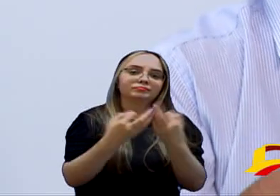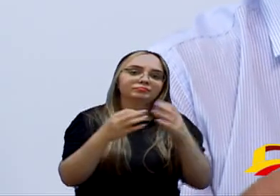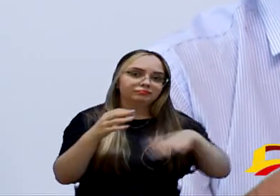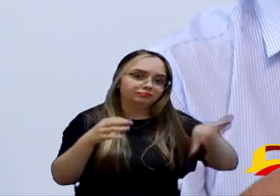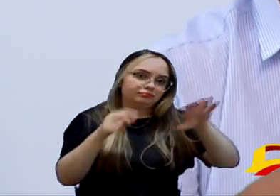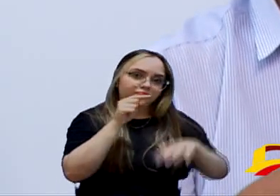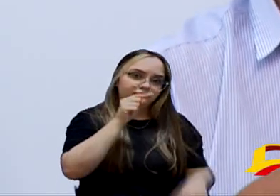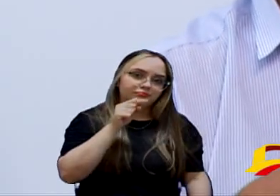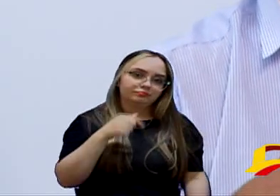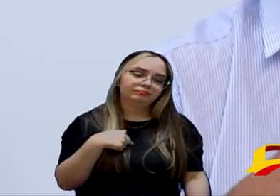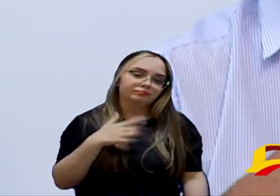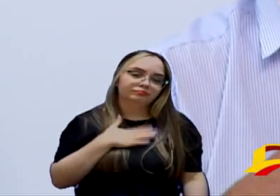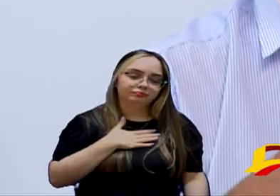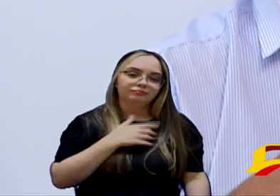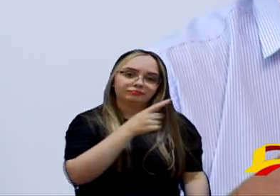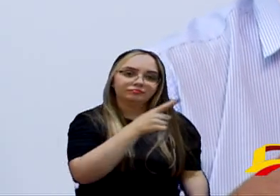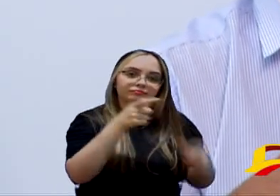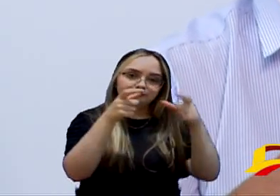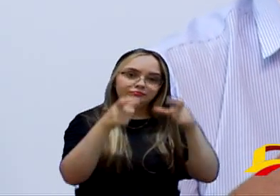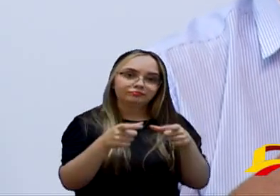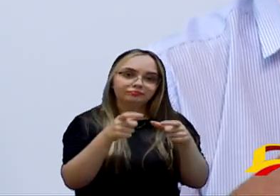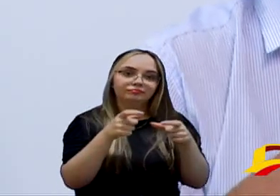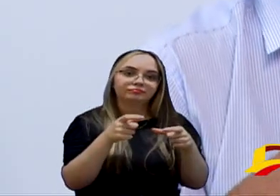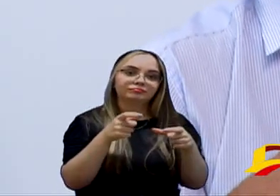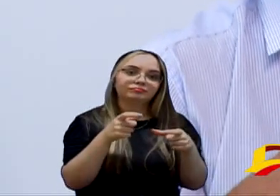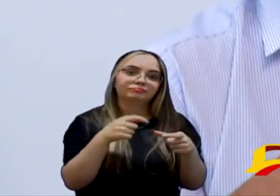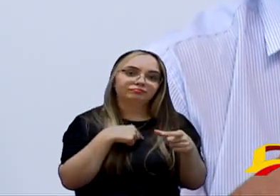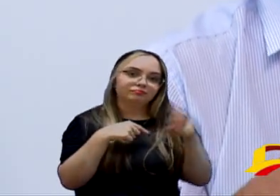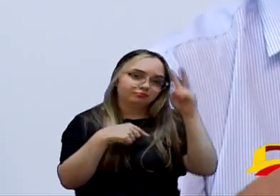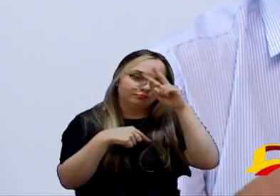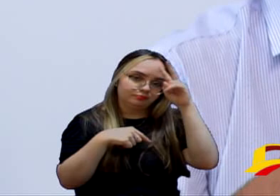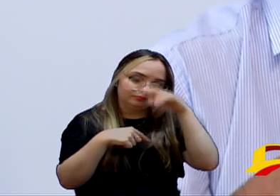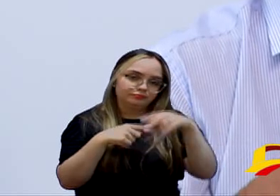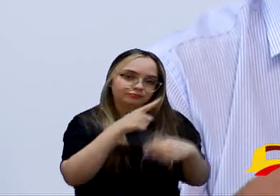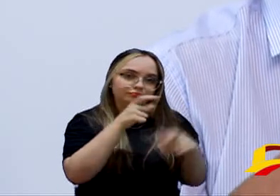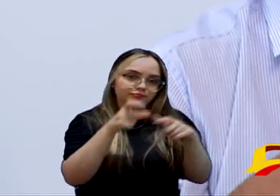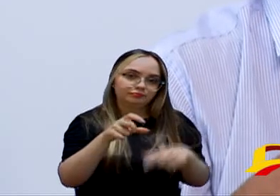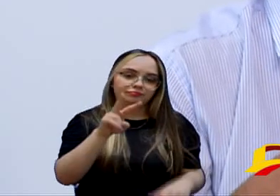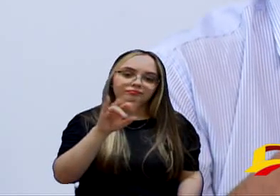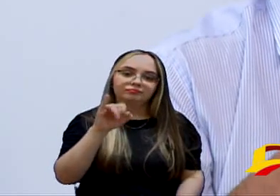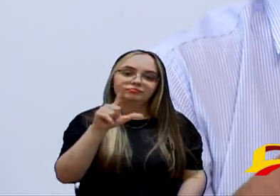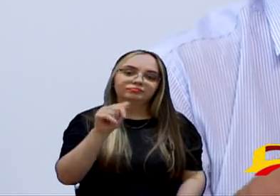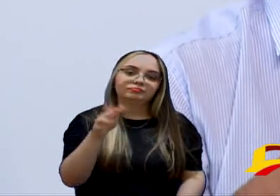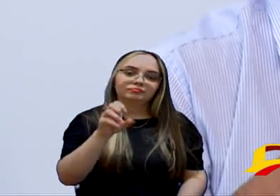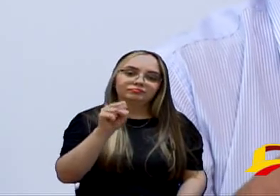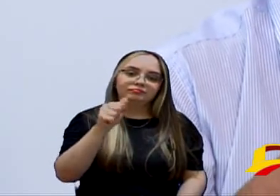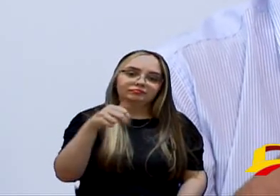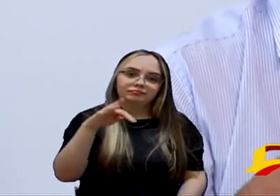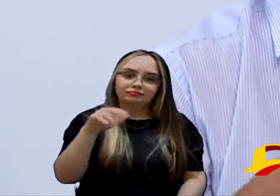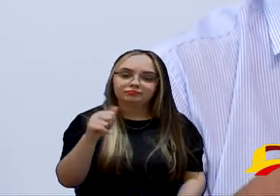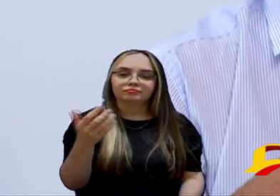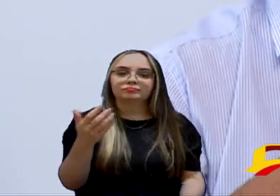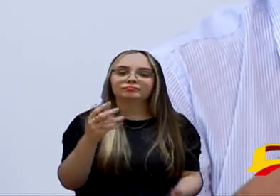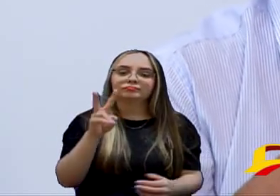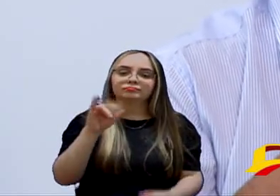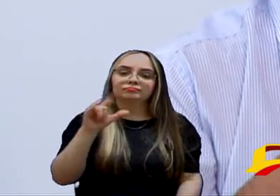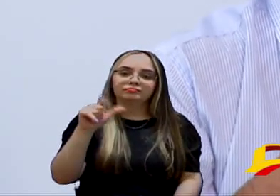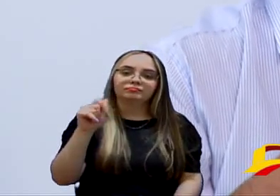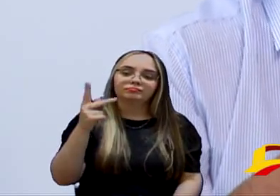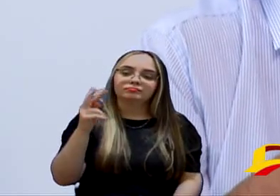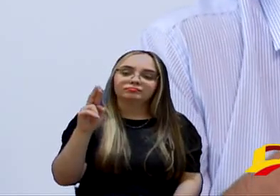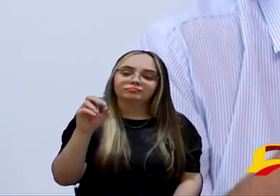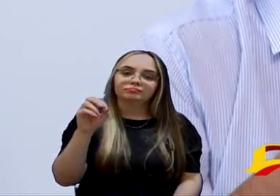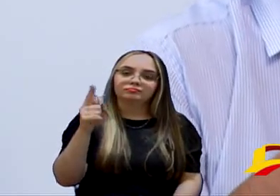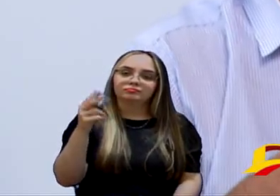para mim e aquele aquele lugar lá ele ele é abrange não só a Vila Vila Santana Vila Progresso Marco Antônio brasiliana